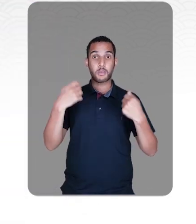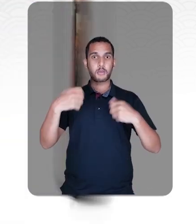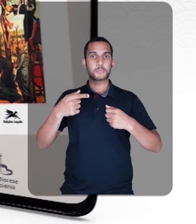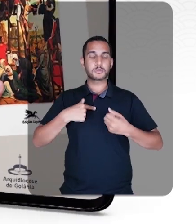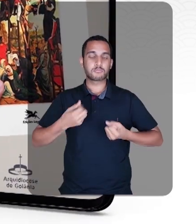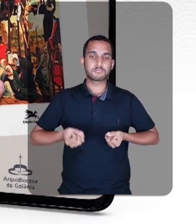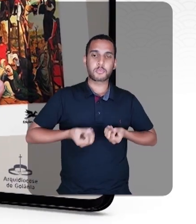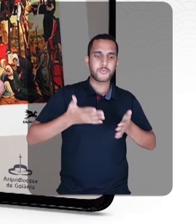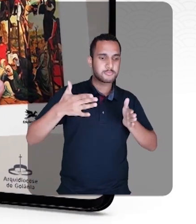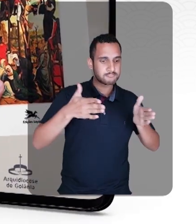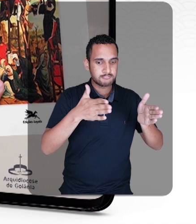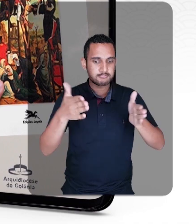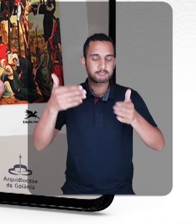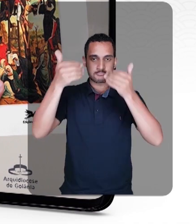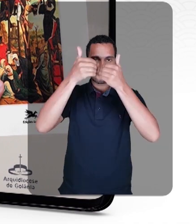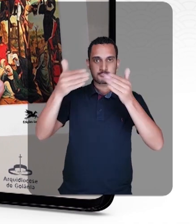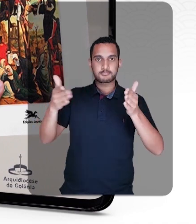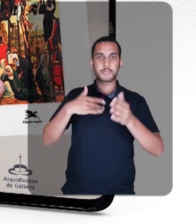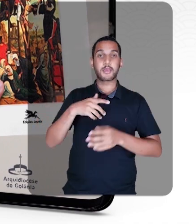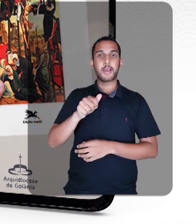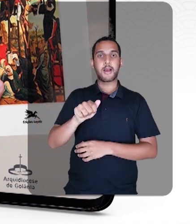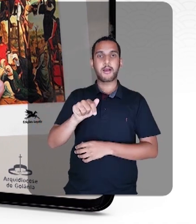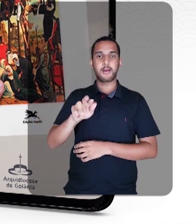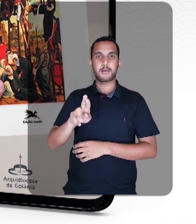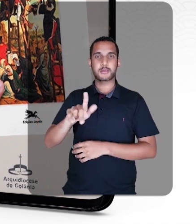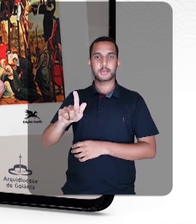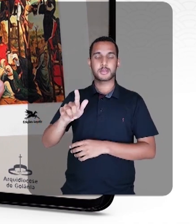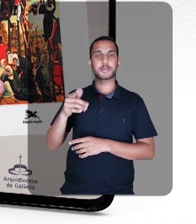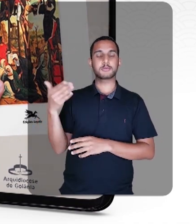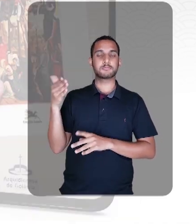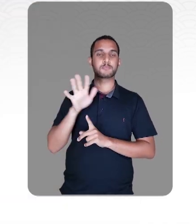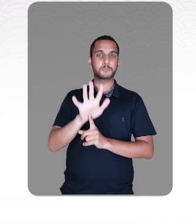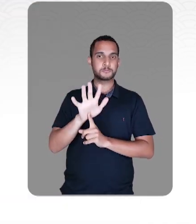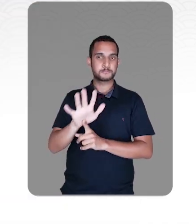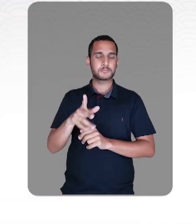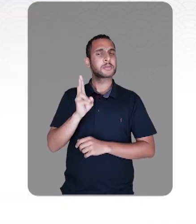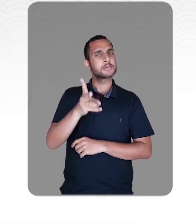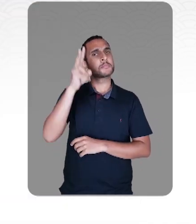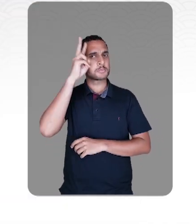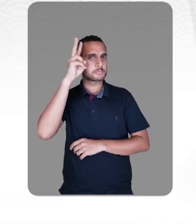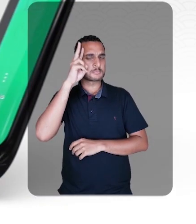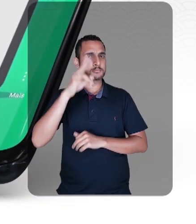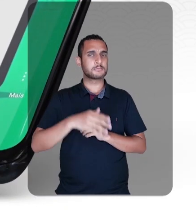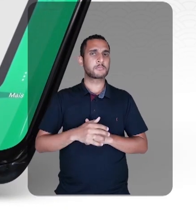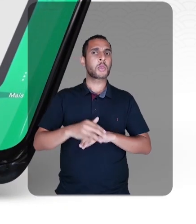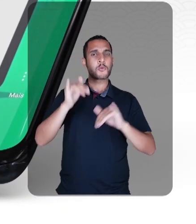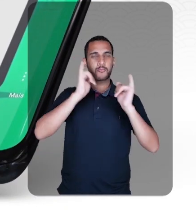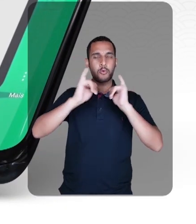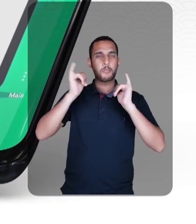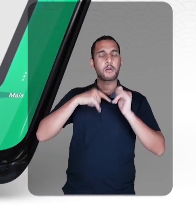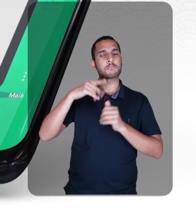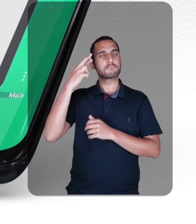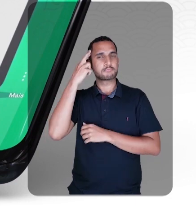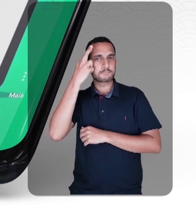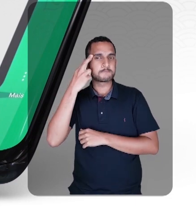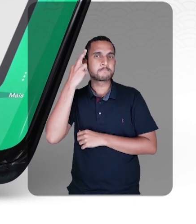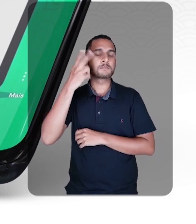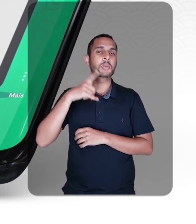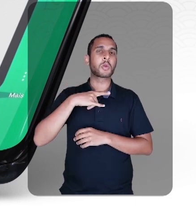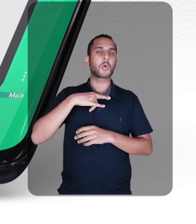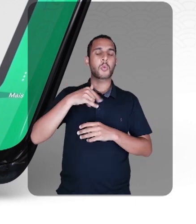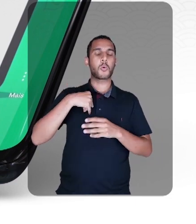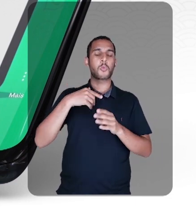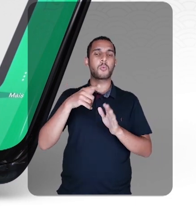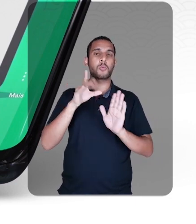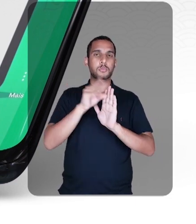É preciso oferecer caminhos. Arque indica, toda segunda. Informar e suscitar reflexões com a